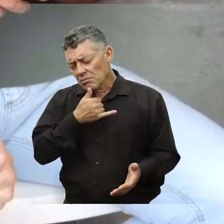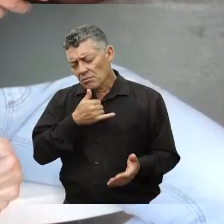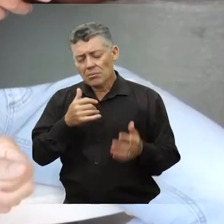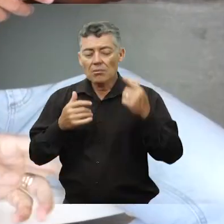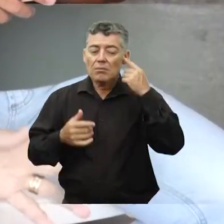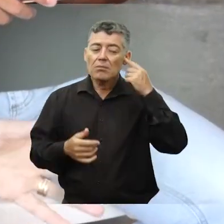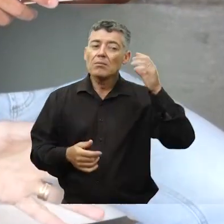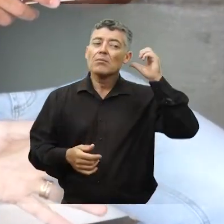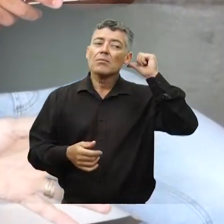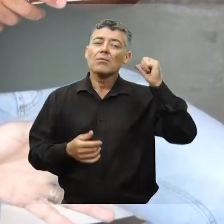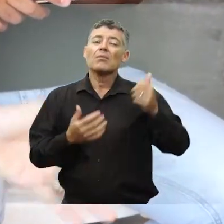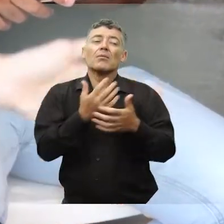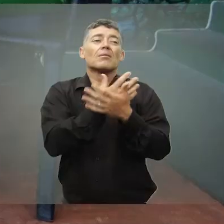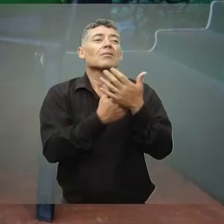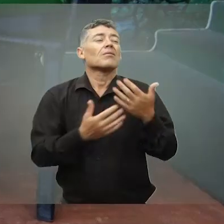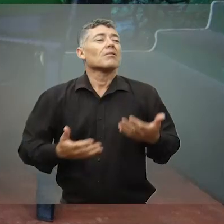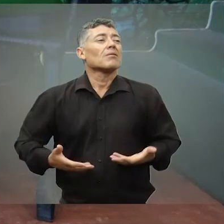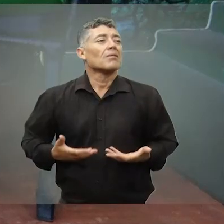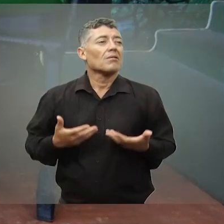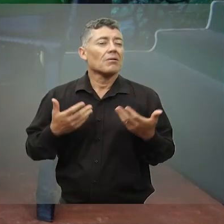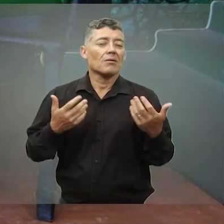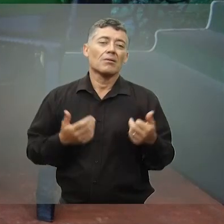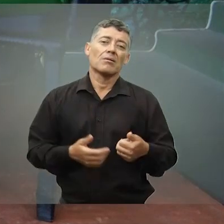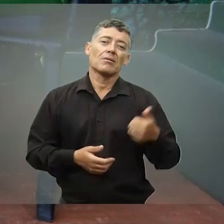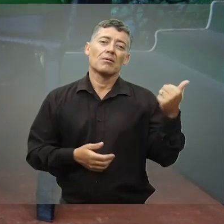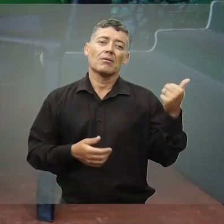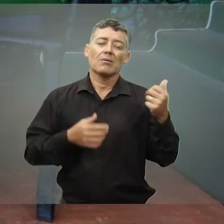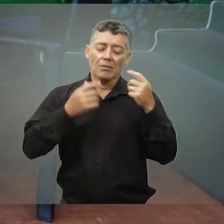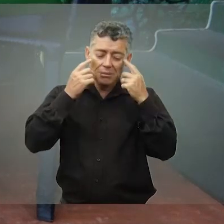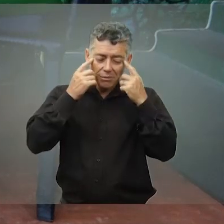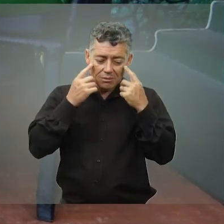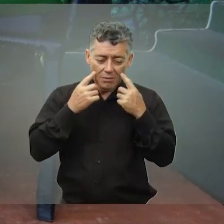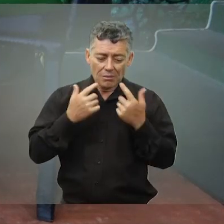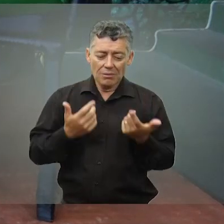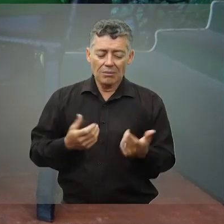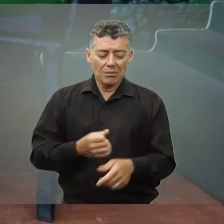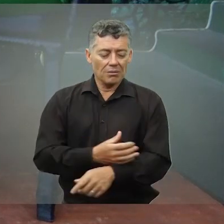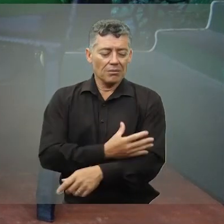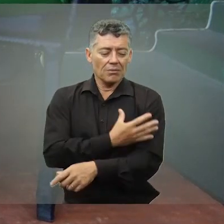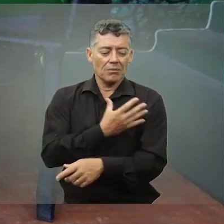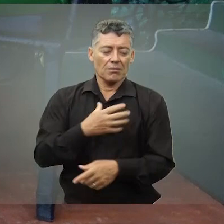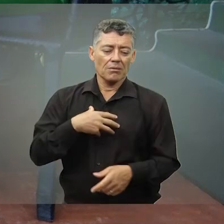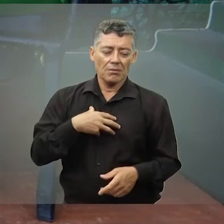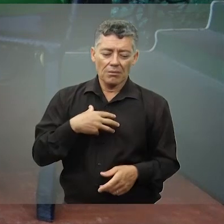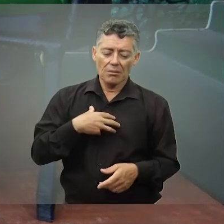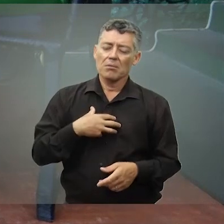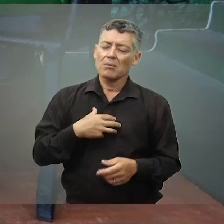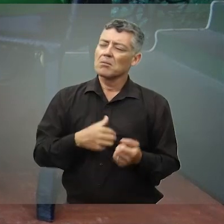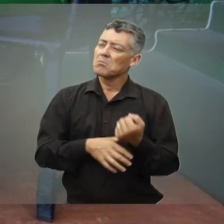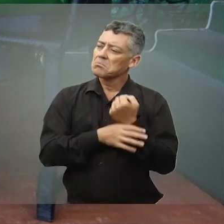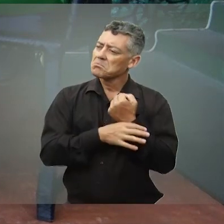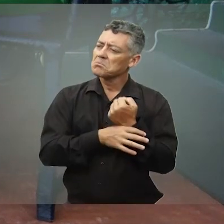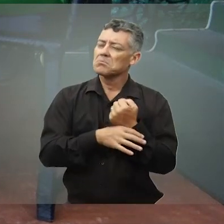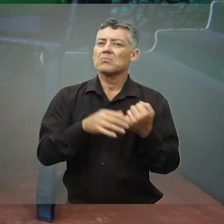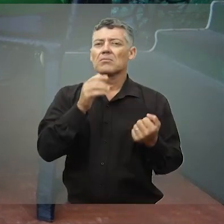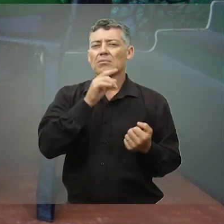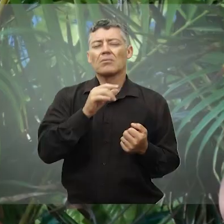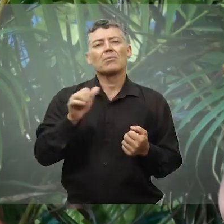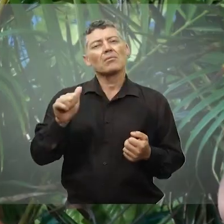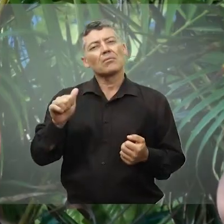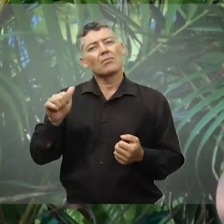ouve um lamento, às vezes a gente chora, a gente se emociona e tal. Então a música tem esse poder. E o